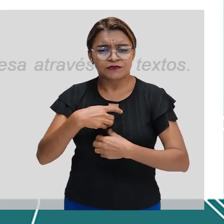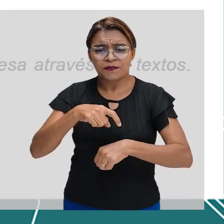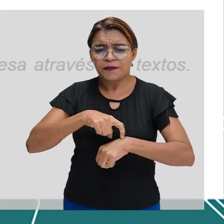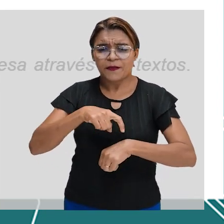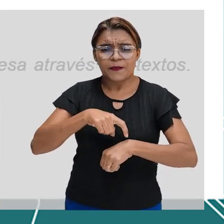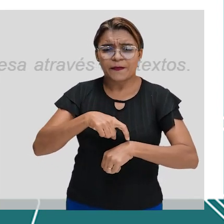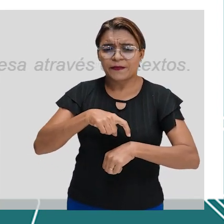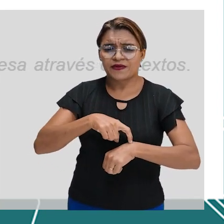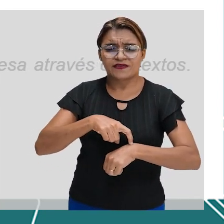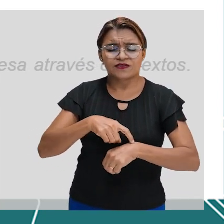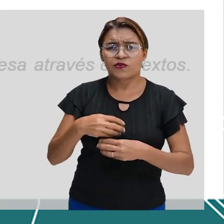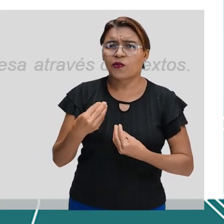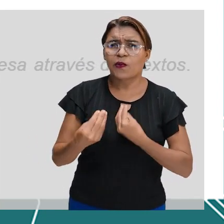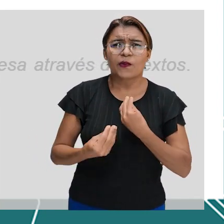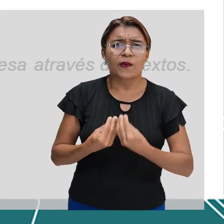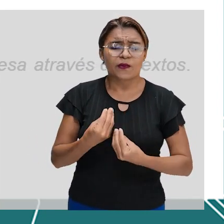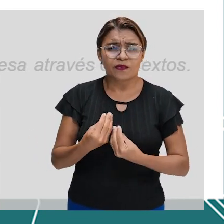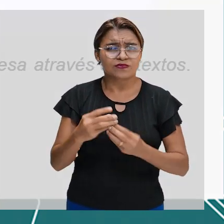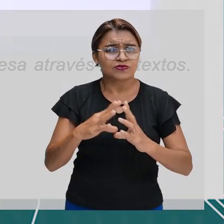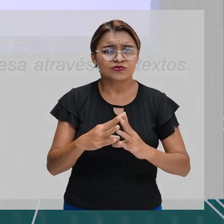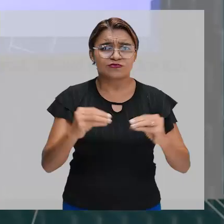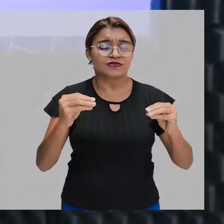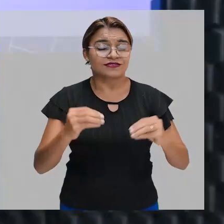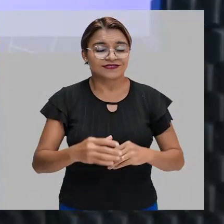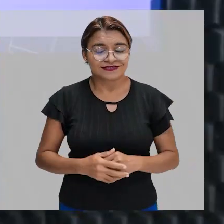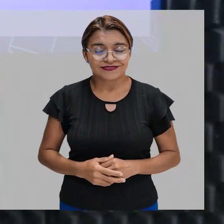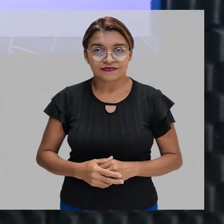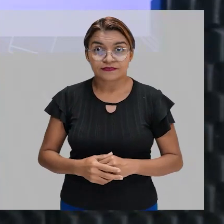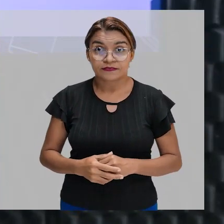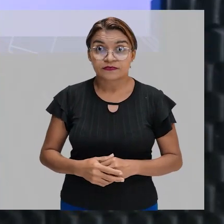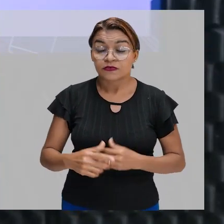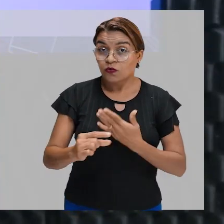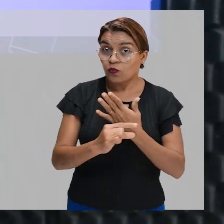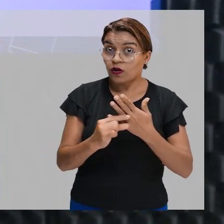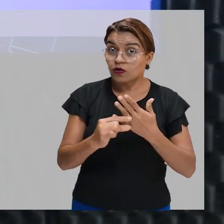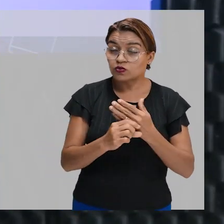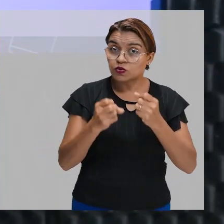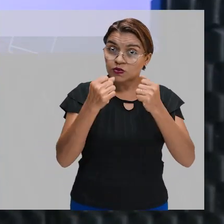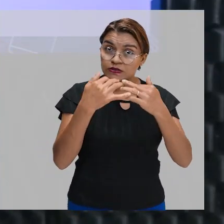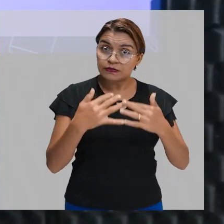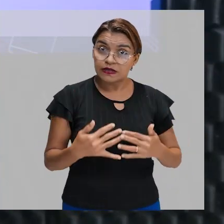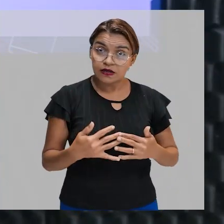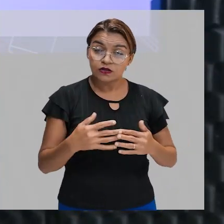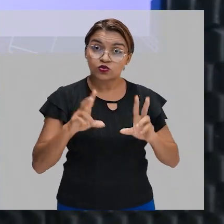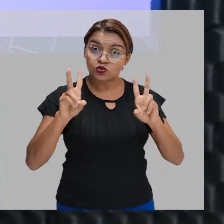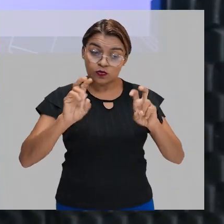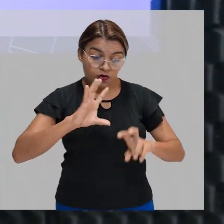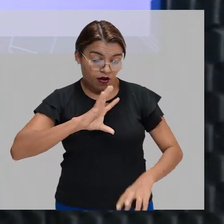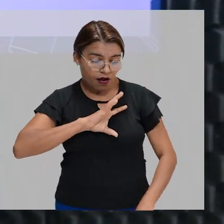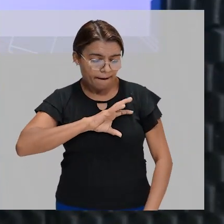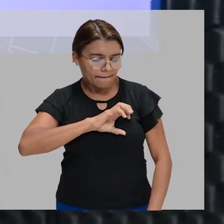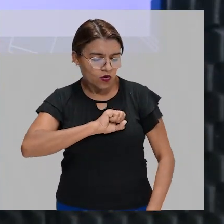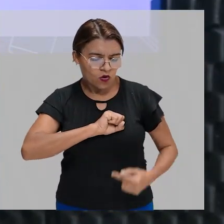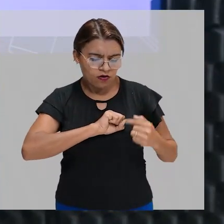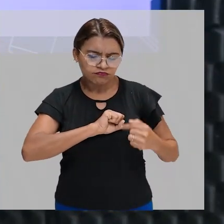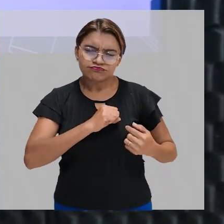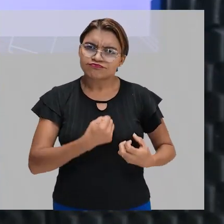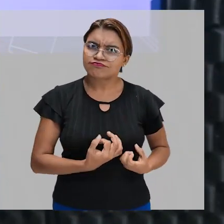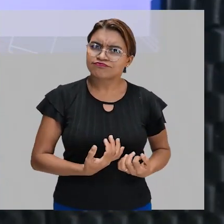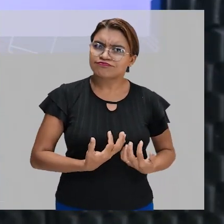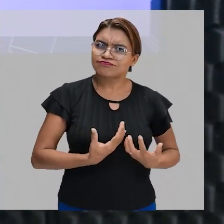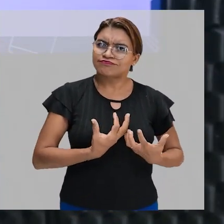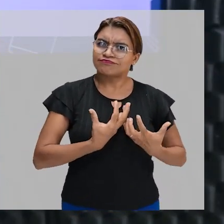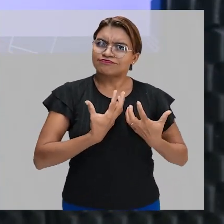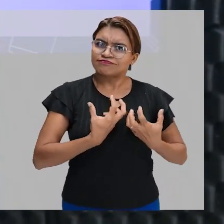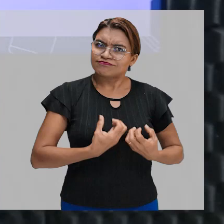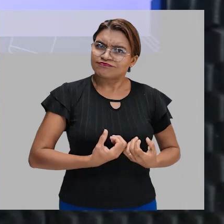quando se ade ela apagar que no caso o autor está falando do amor como uma chama que